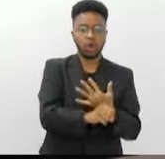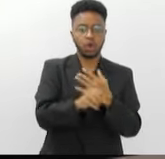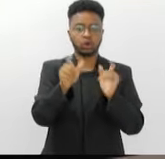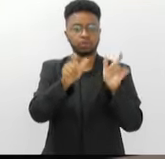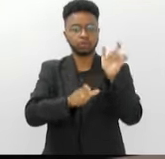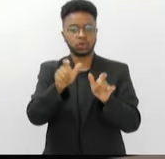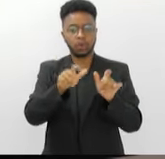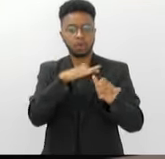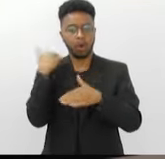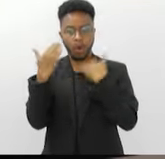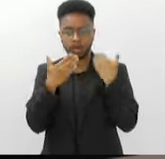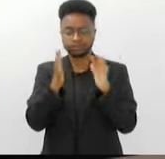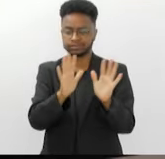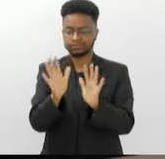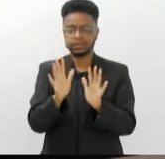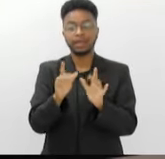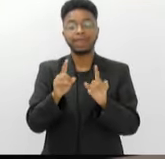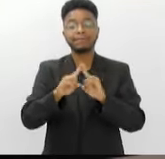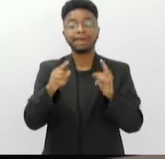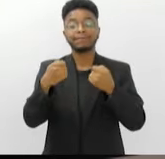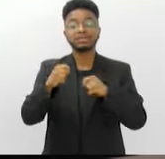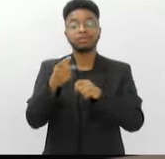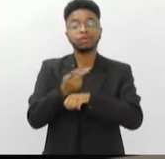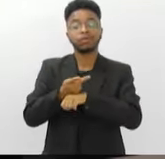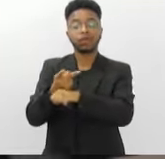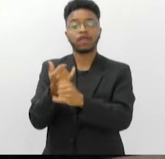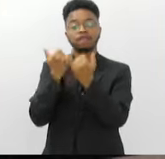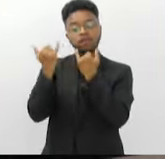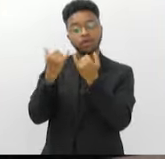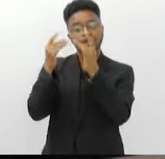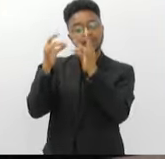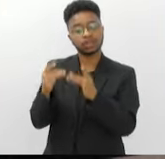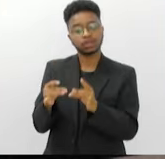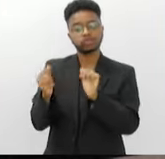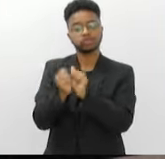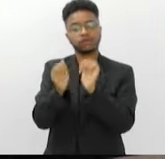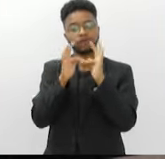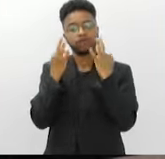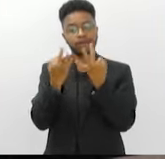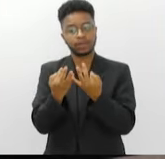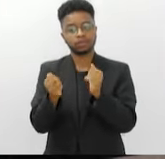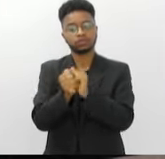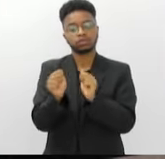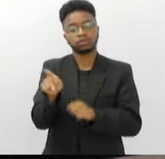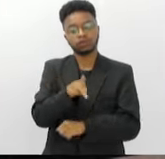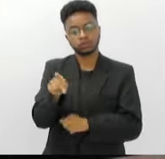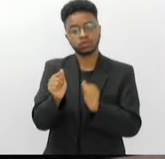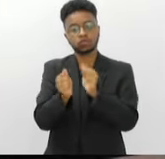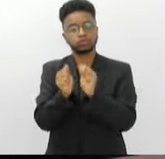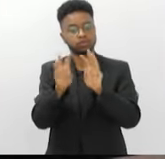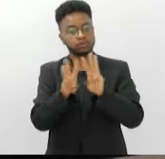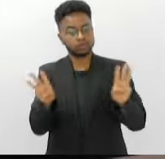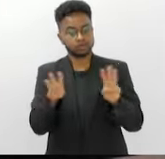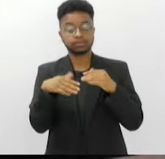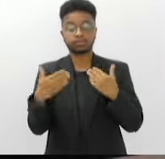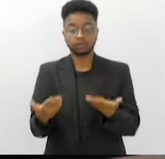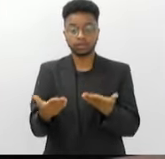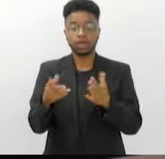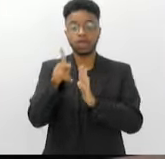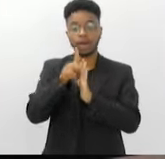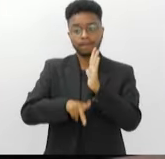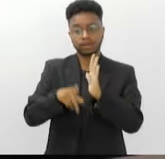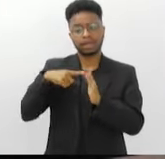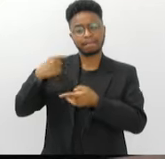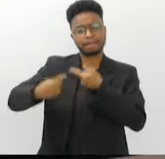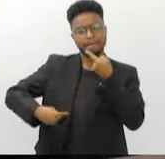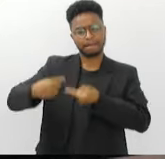né? Em suma, se informar com a família, com o professor, num site, etc. Então, esse projeto foi muito